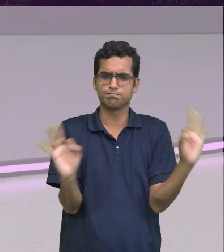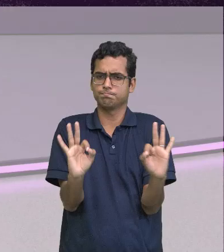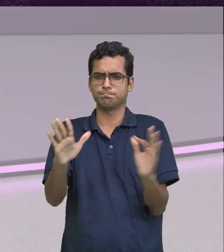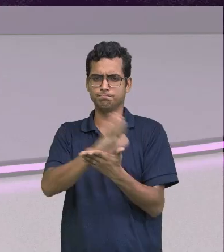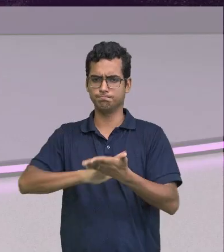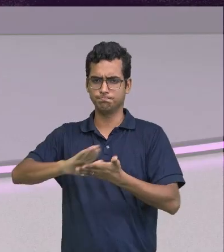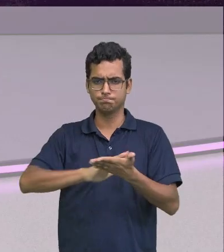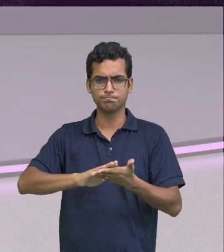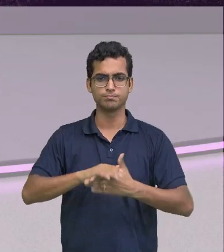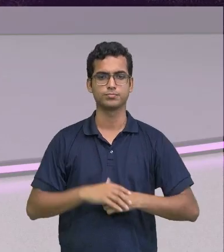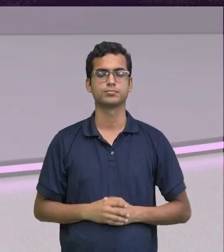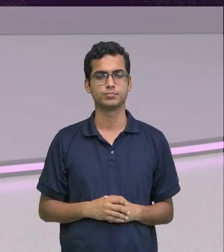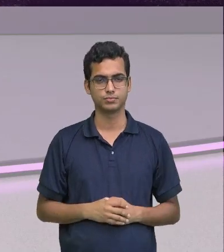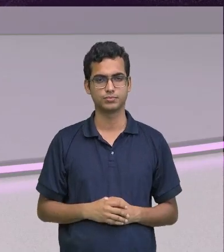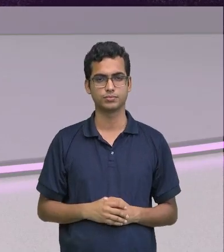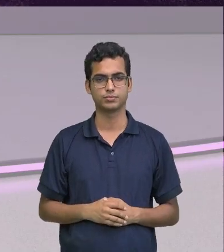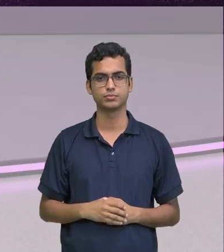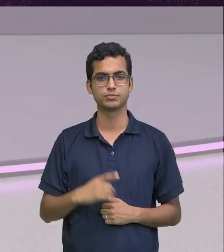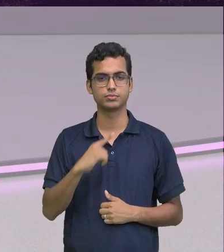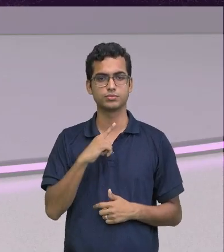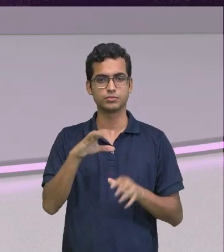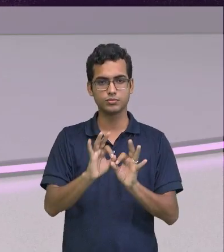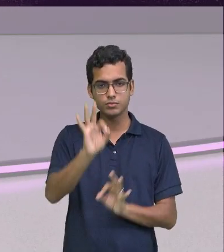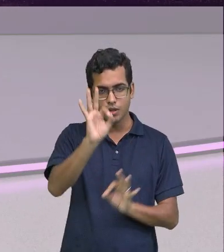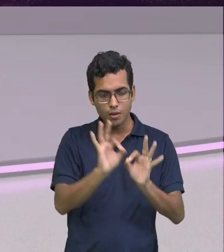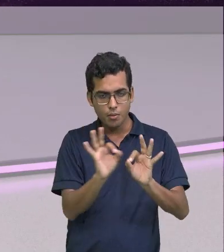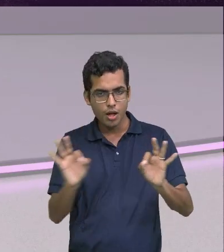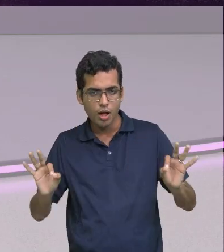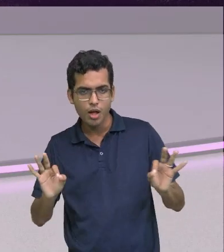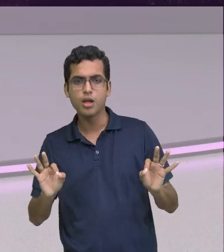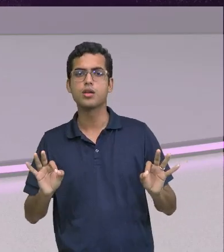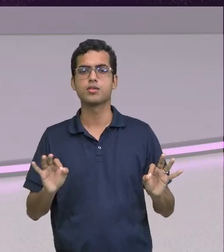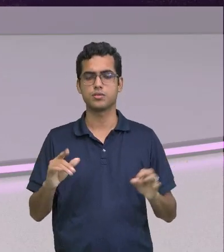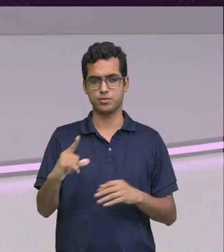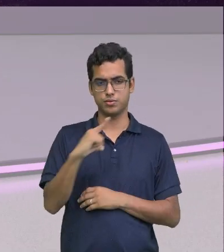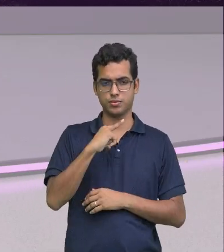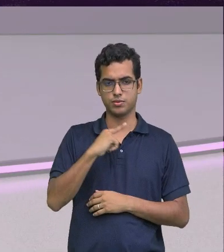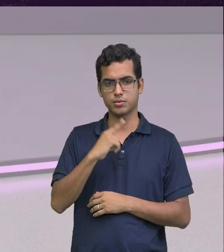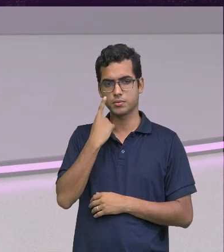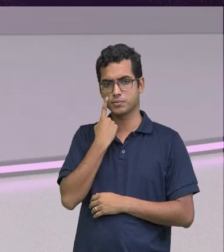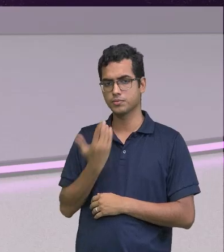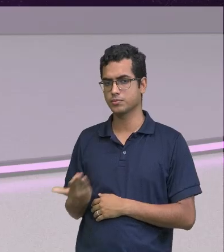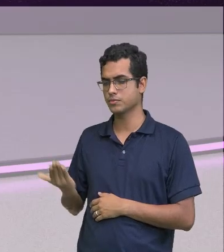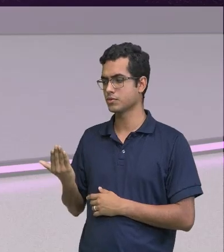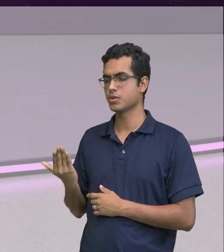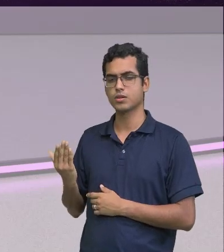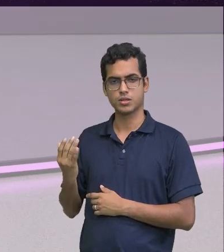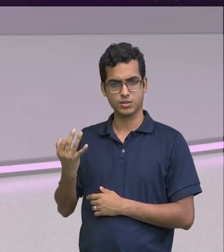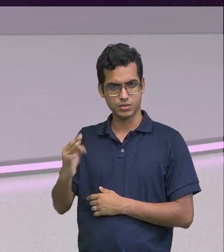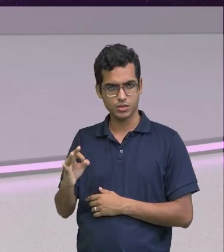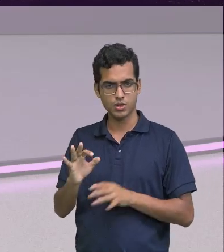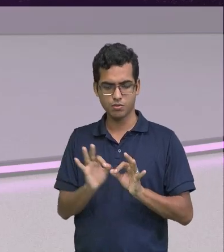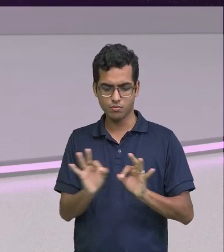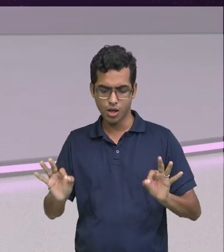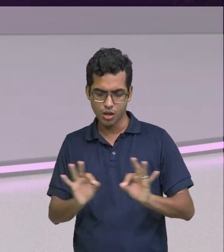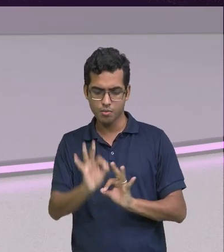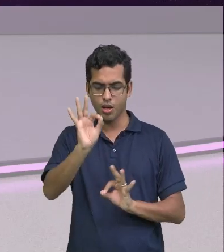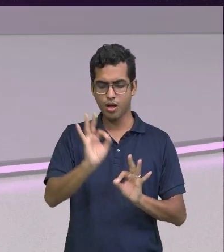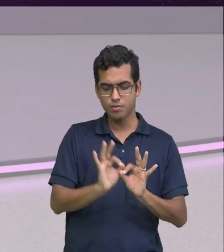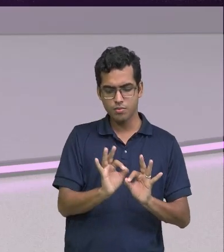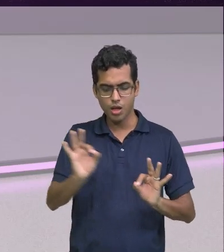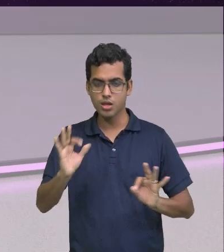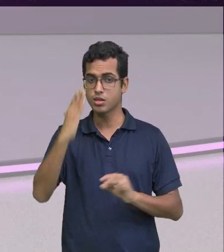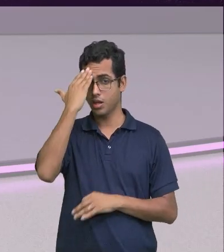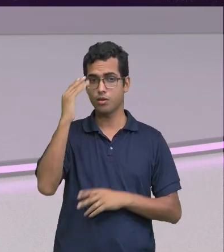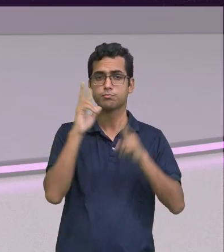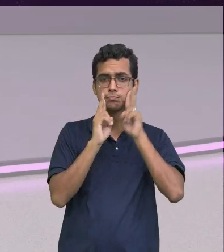de 1 decímetro de altura, 1 decímetro ali de comprimento e 1 decímetro de largura, tudo bem? Para você visualizar.